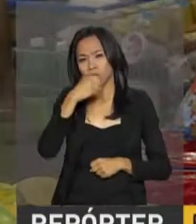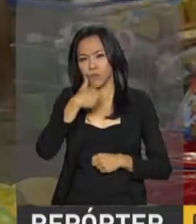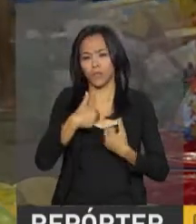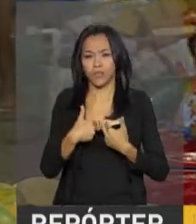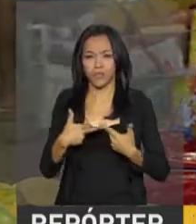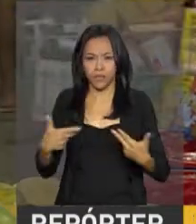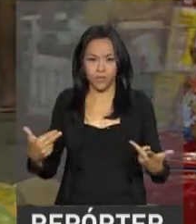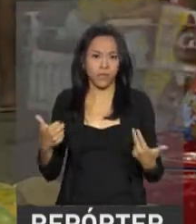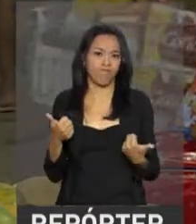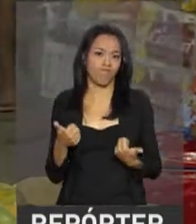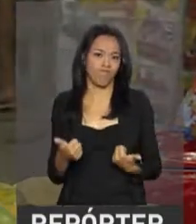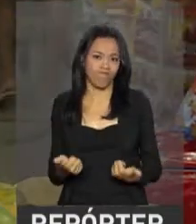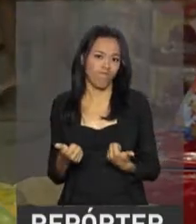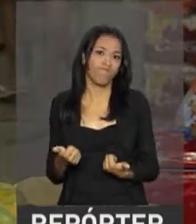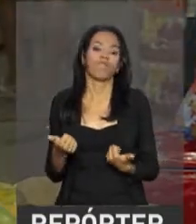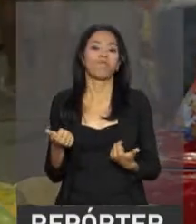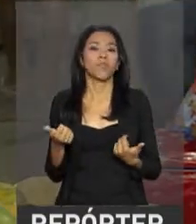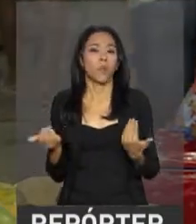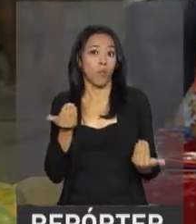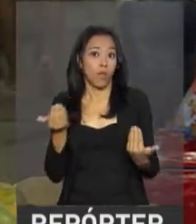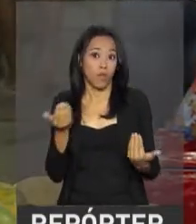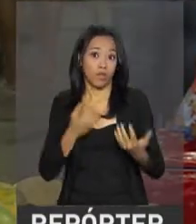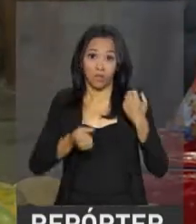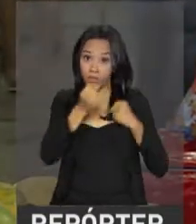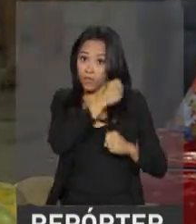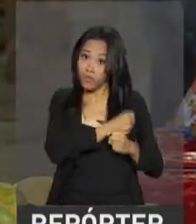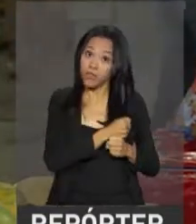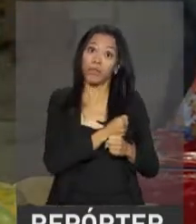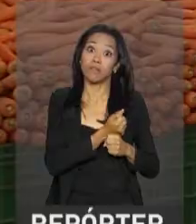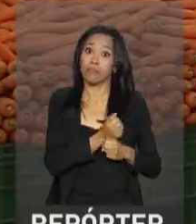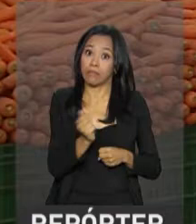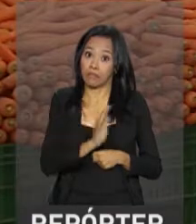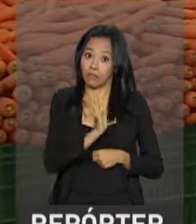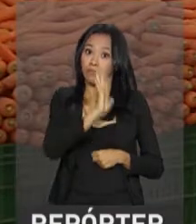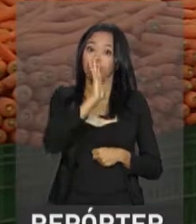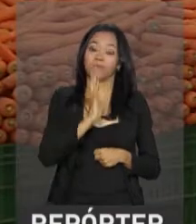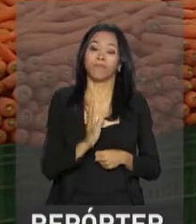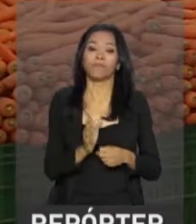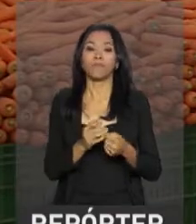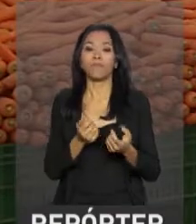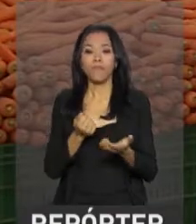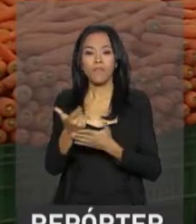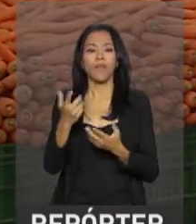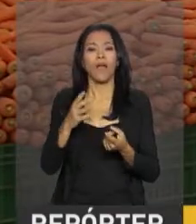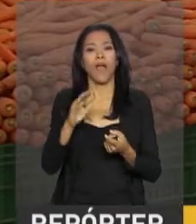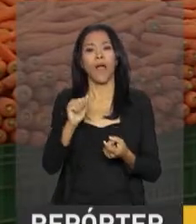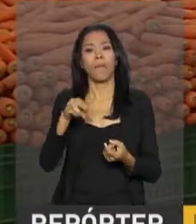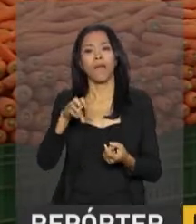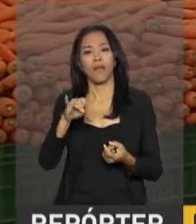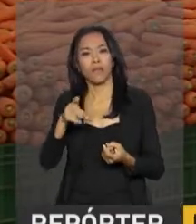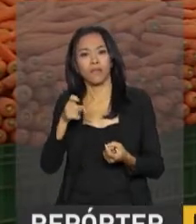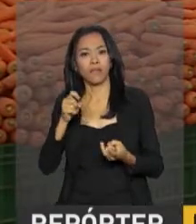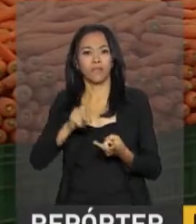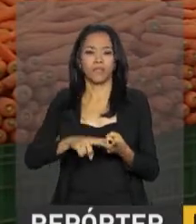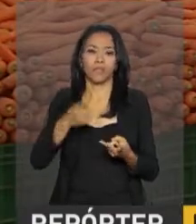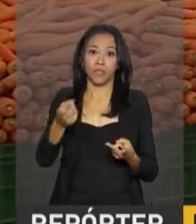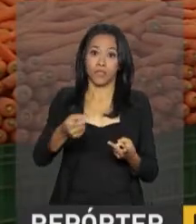é a vez do ano passado no passado estava bem mais caro levar ameixa pêra maçã